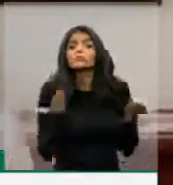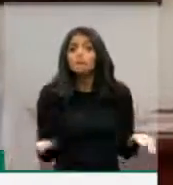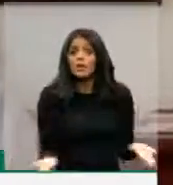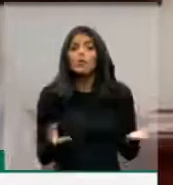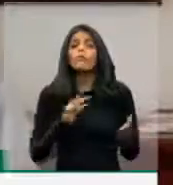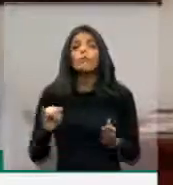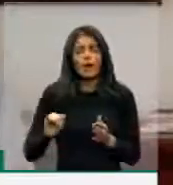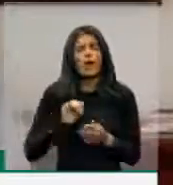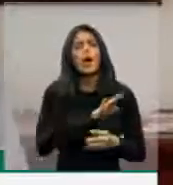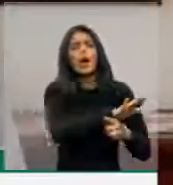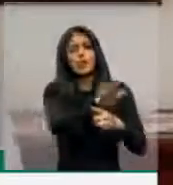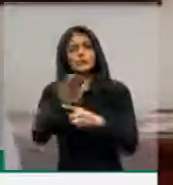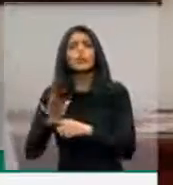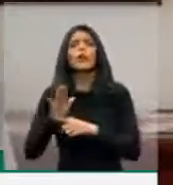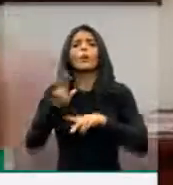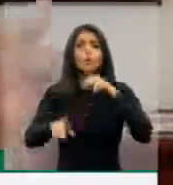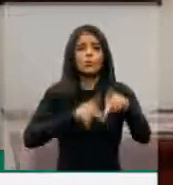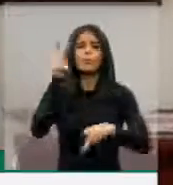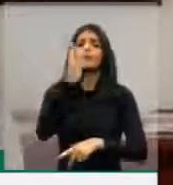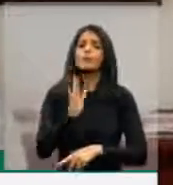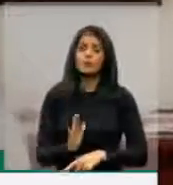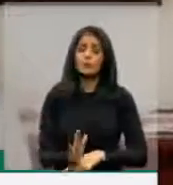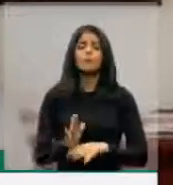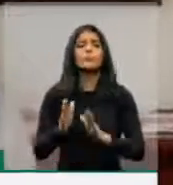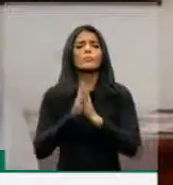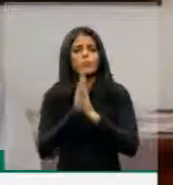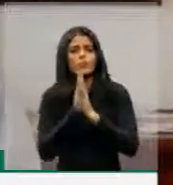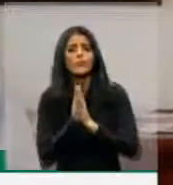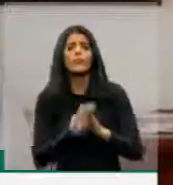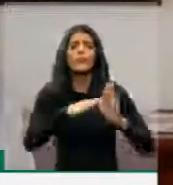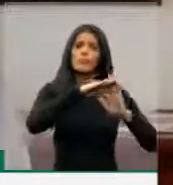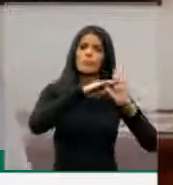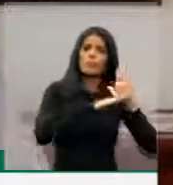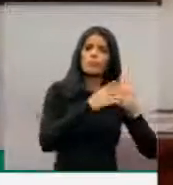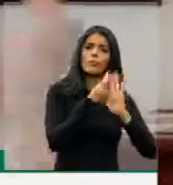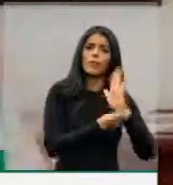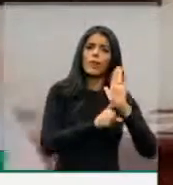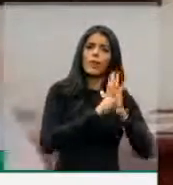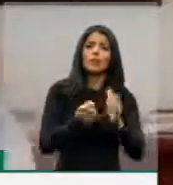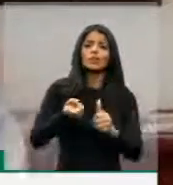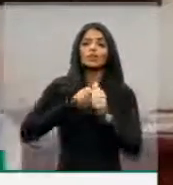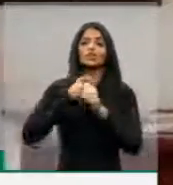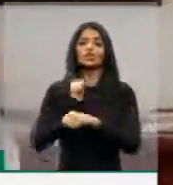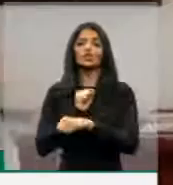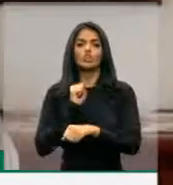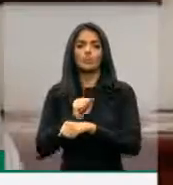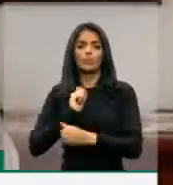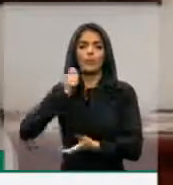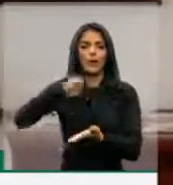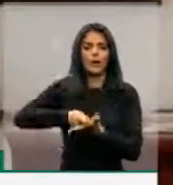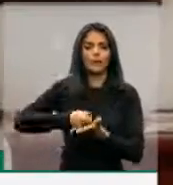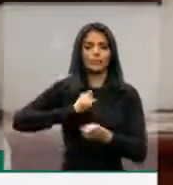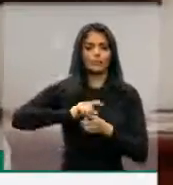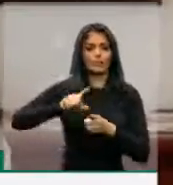de pandemia. Muito obrigado, senhor presidente. Paute, por favor, o PL da suspensão dos empréstimos consignados o mais rápido possível.